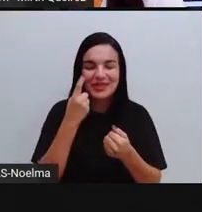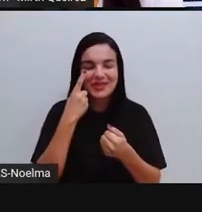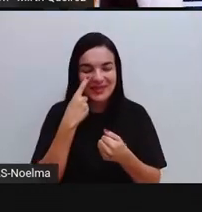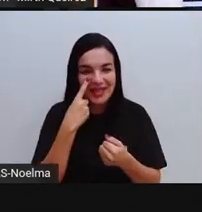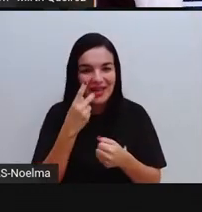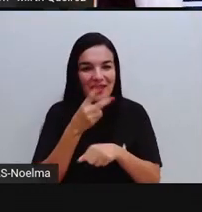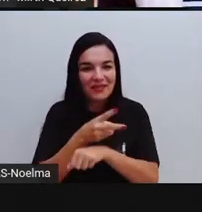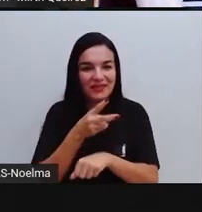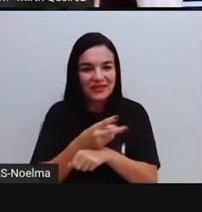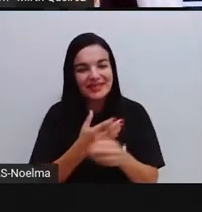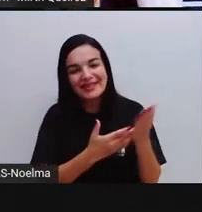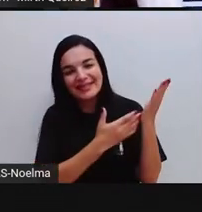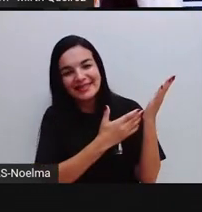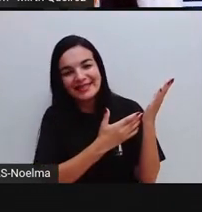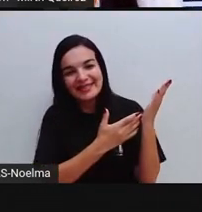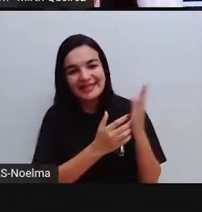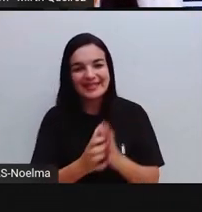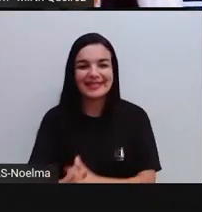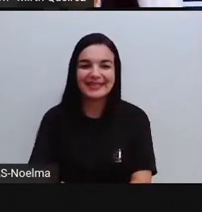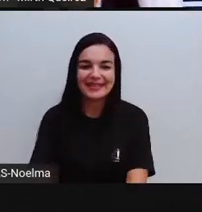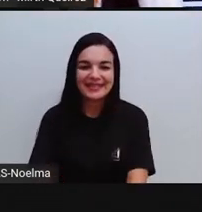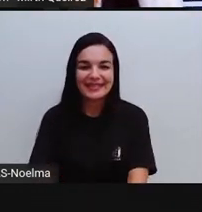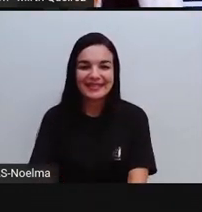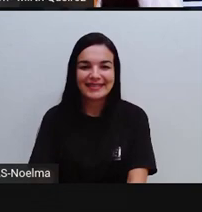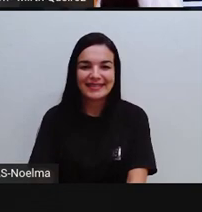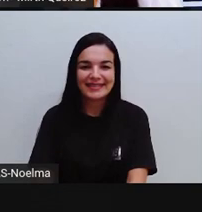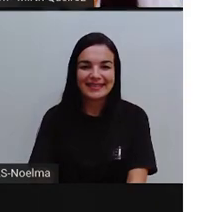cordel, né? Vamos lá?